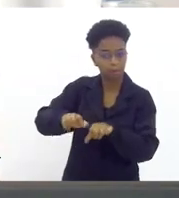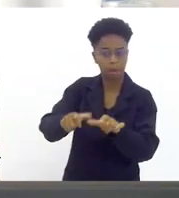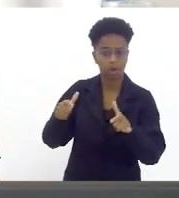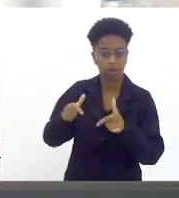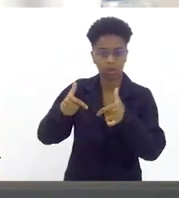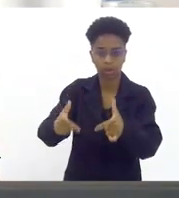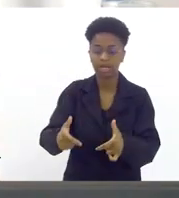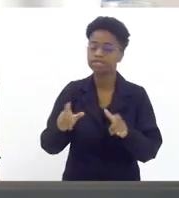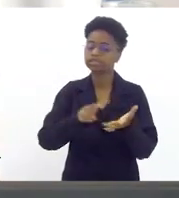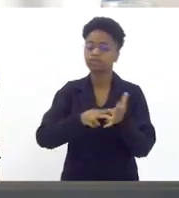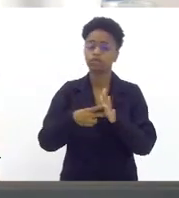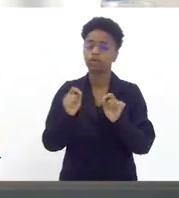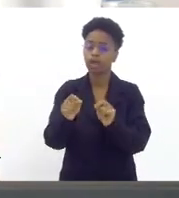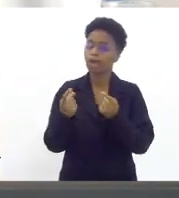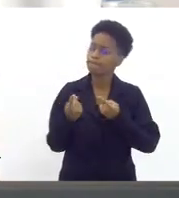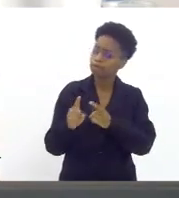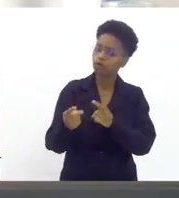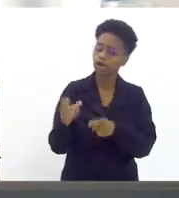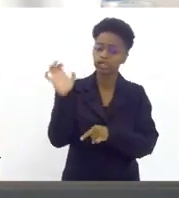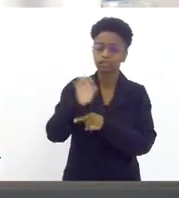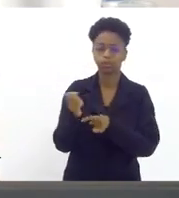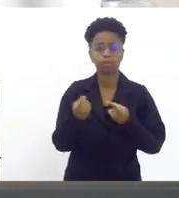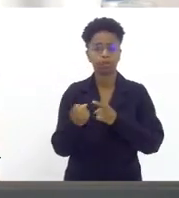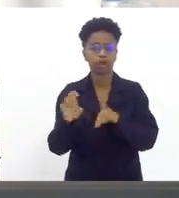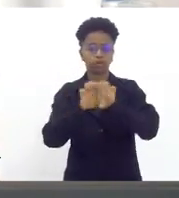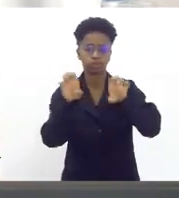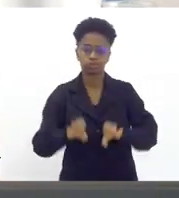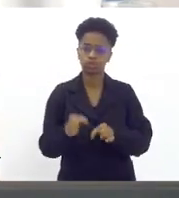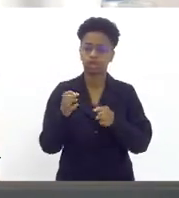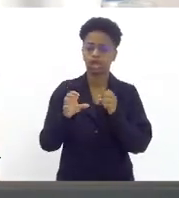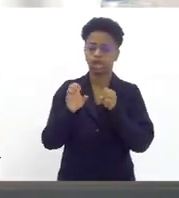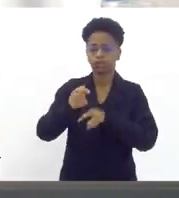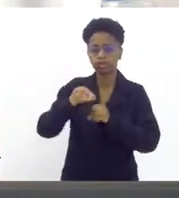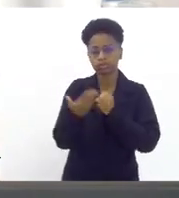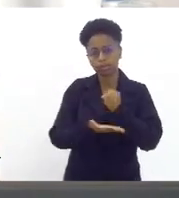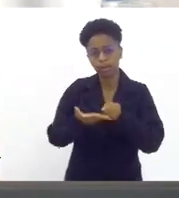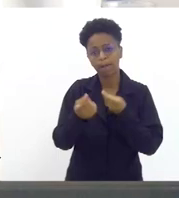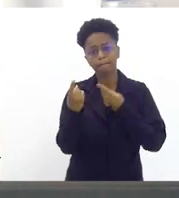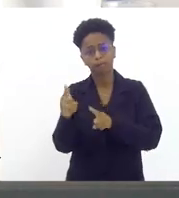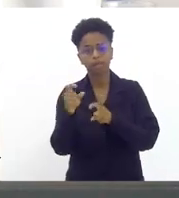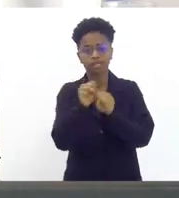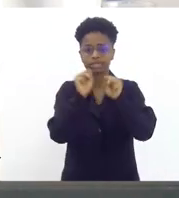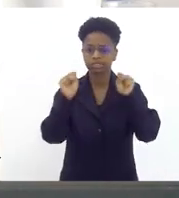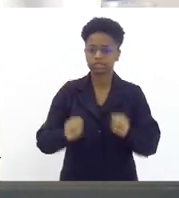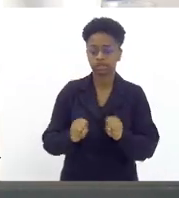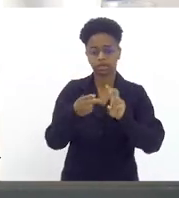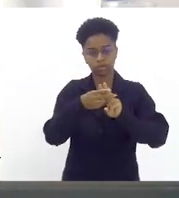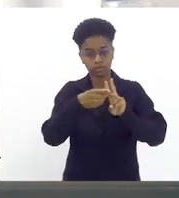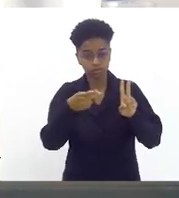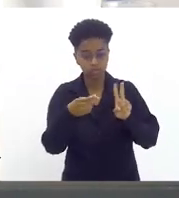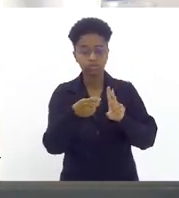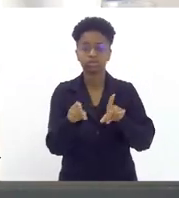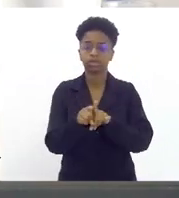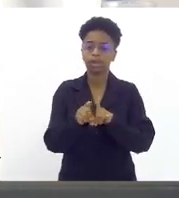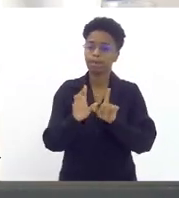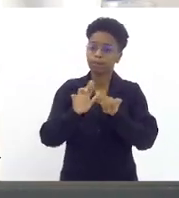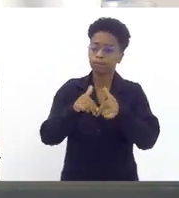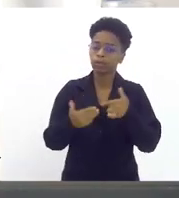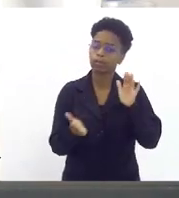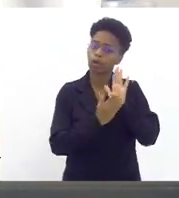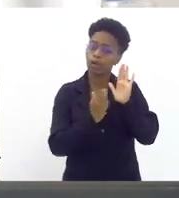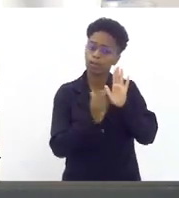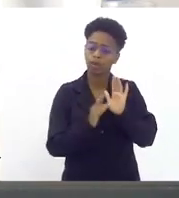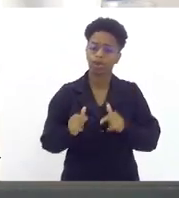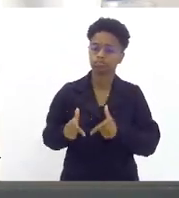Significa provocar o Estado, provocar a estrutura de educação básica, provocar o sistema público de saúde, através de proposição,